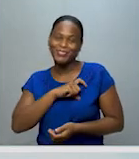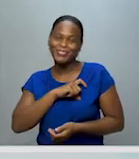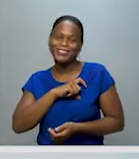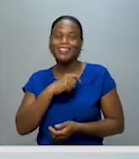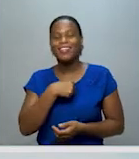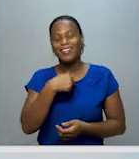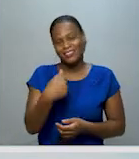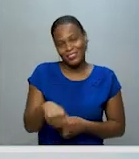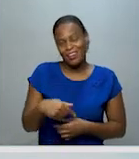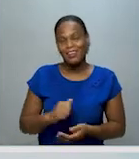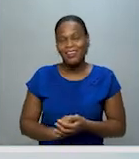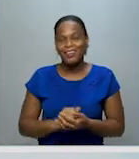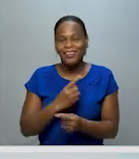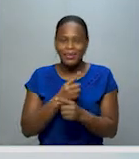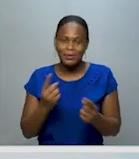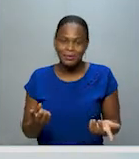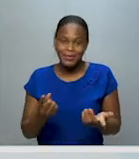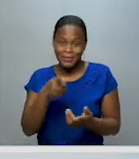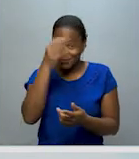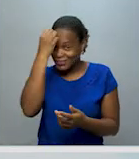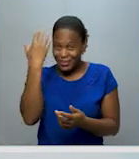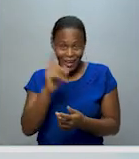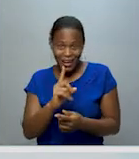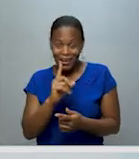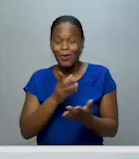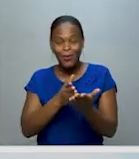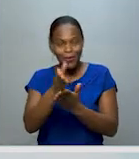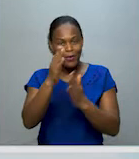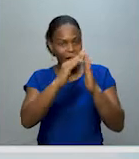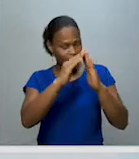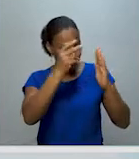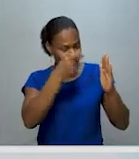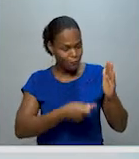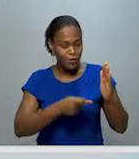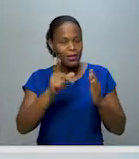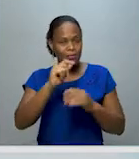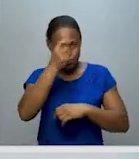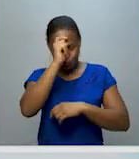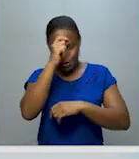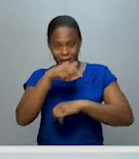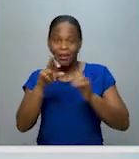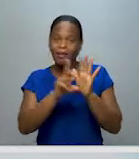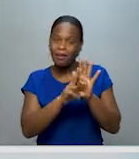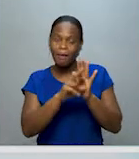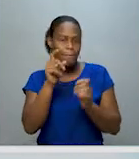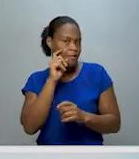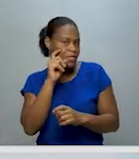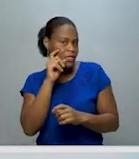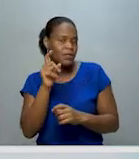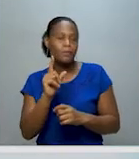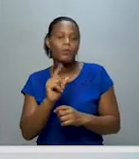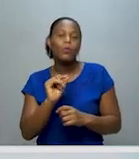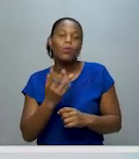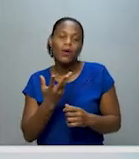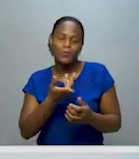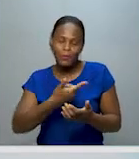do peito. Por isso, não se esqueçam de continuar em casa e de cumprir com as regras de prevenção